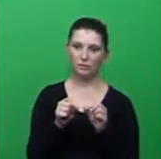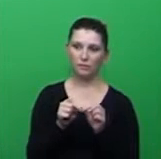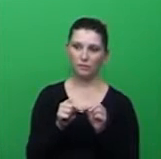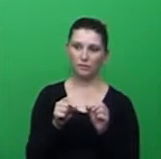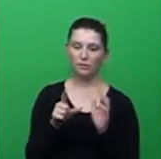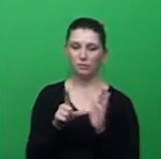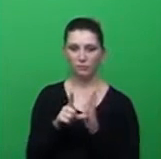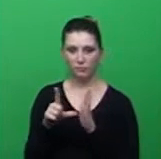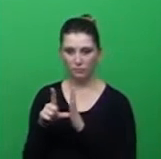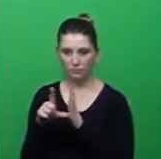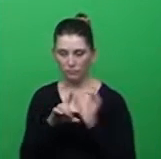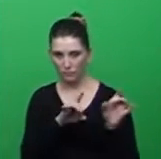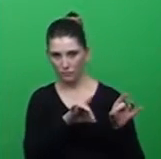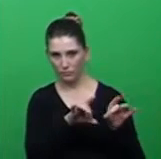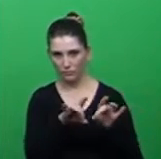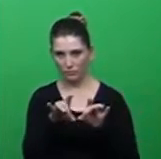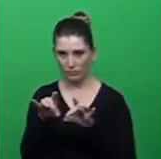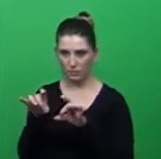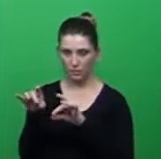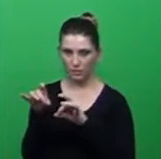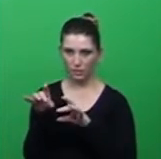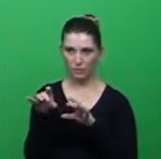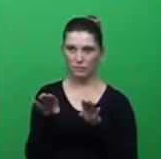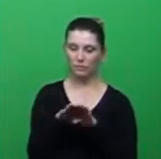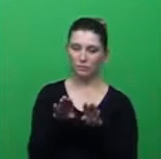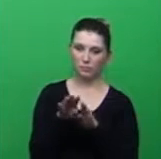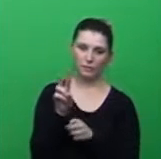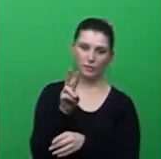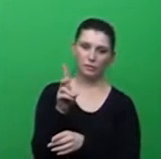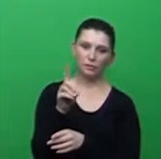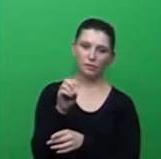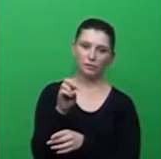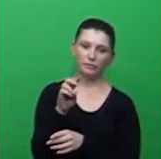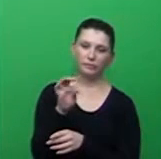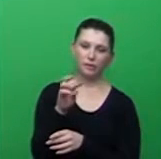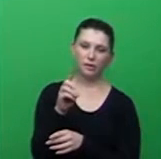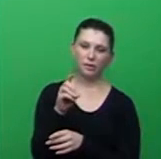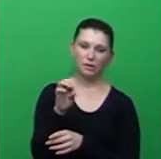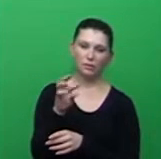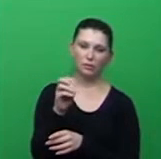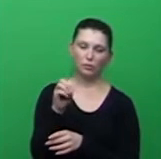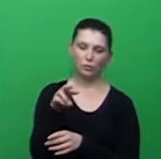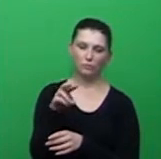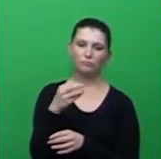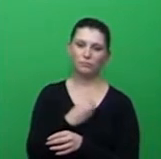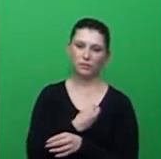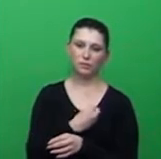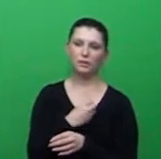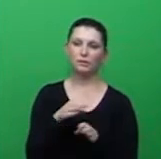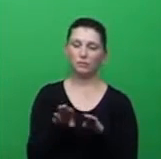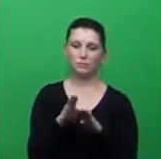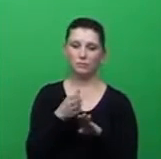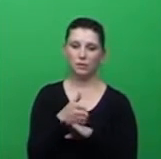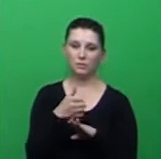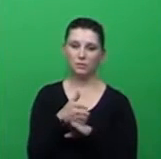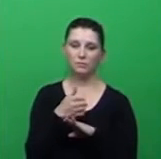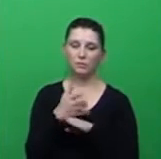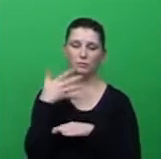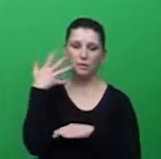comércio, que o vereador Feuser também estava presente, o comércio e as lideranças daquela região